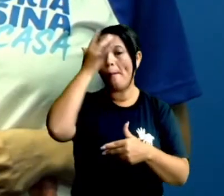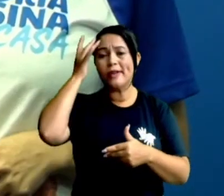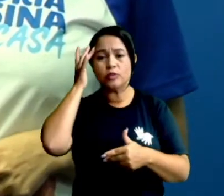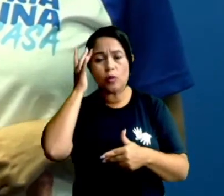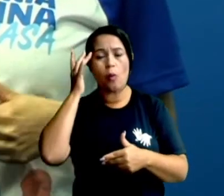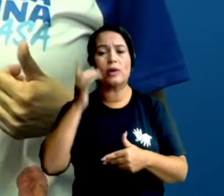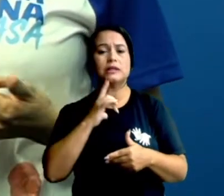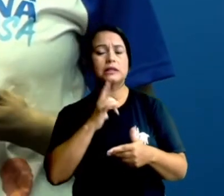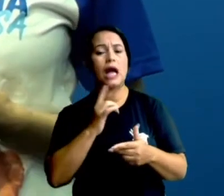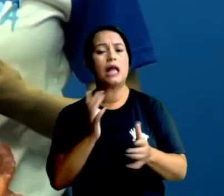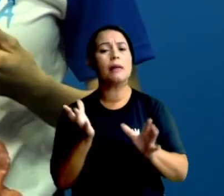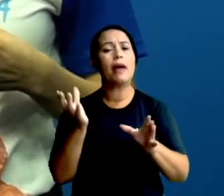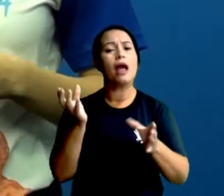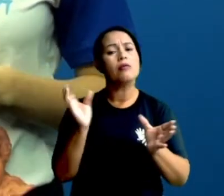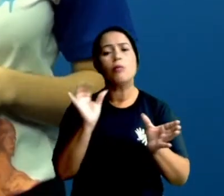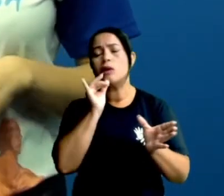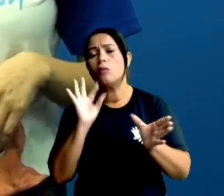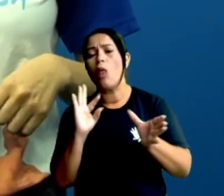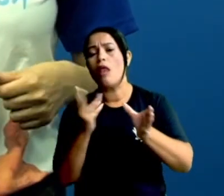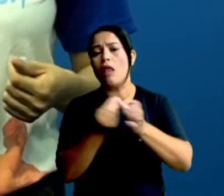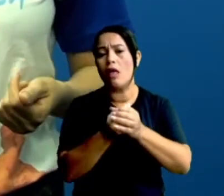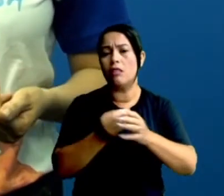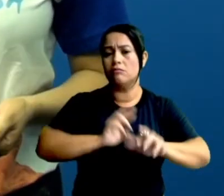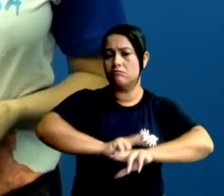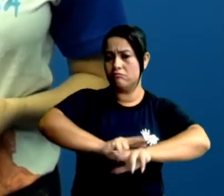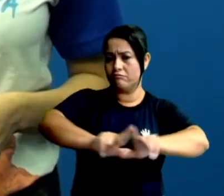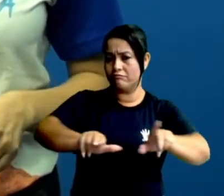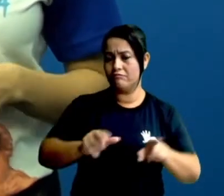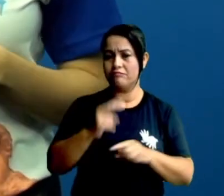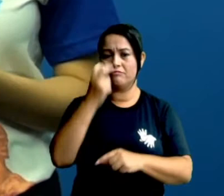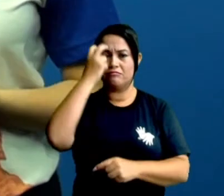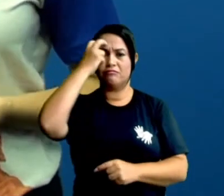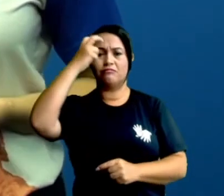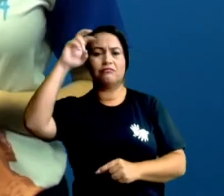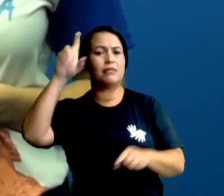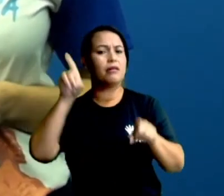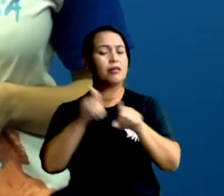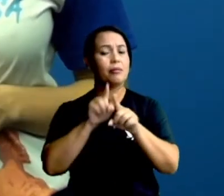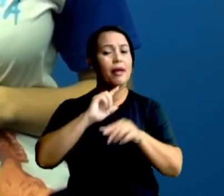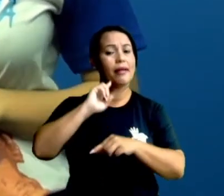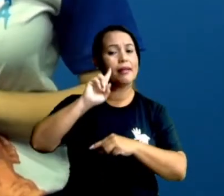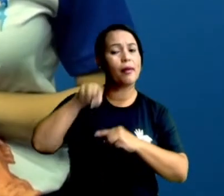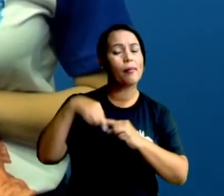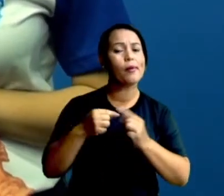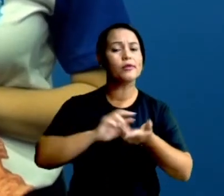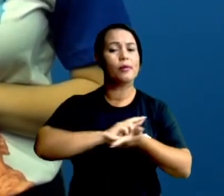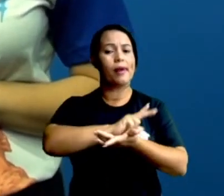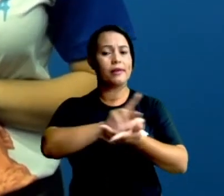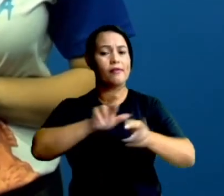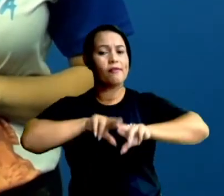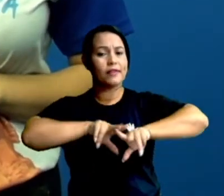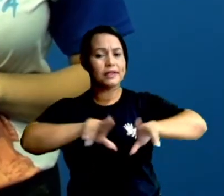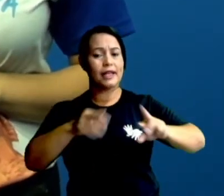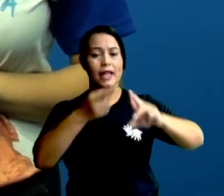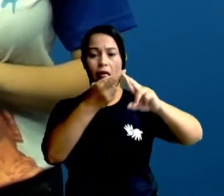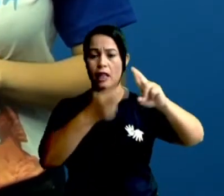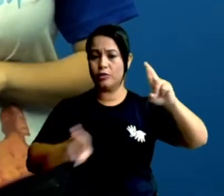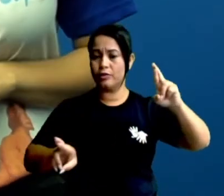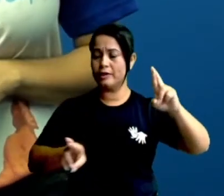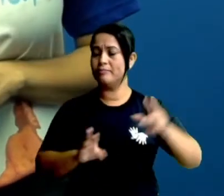agora a gente vai explorar aí um pouquinho sobre a diversidade cultural, em seguida sobre a diversidade